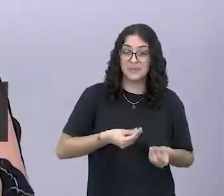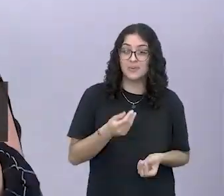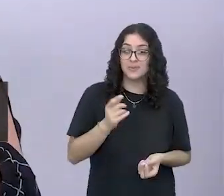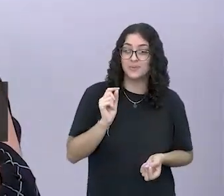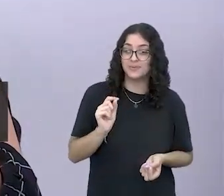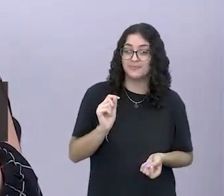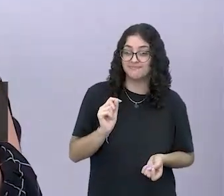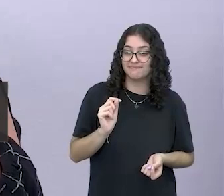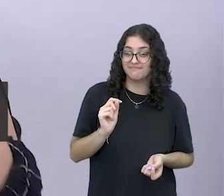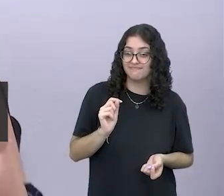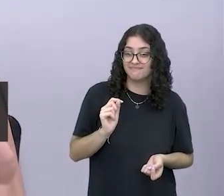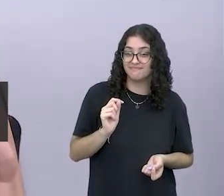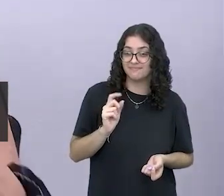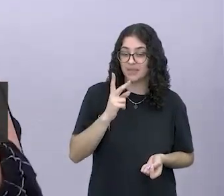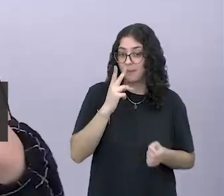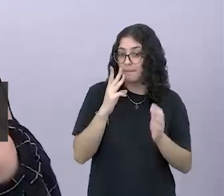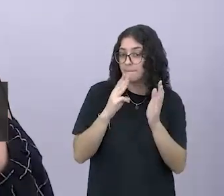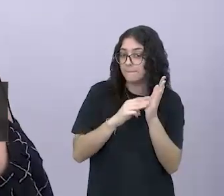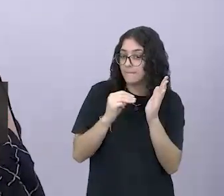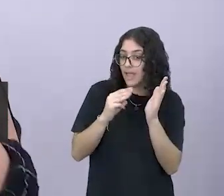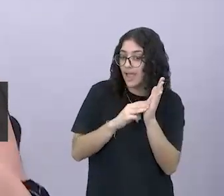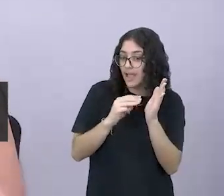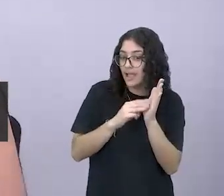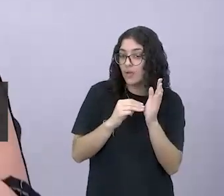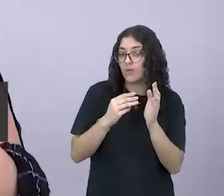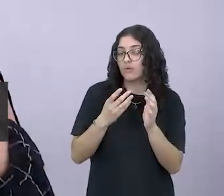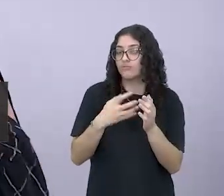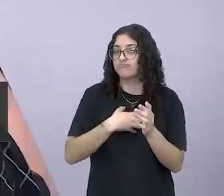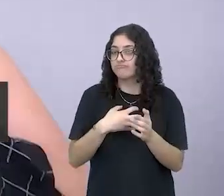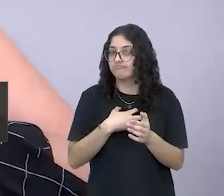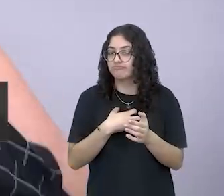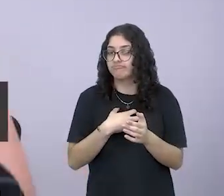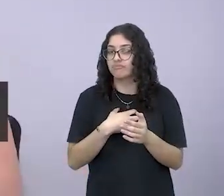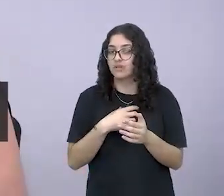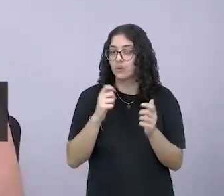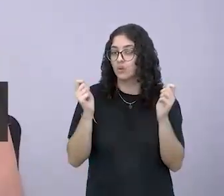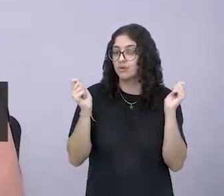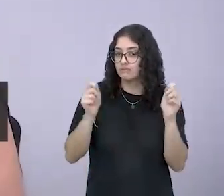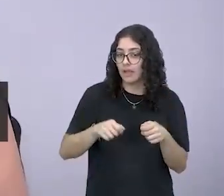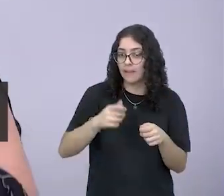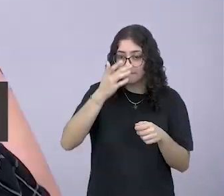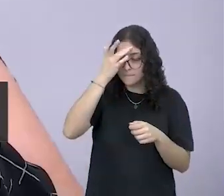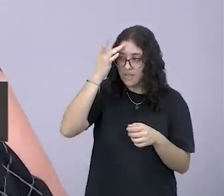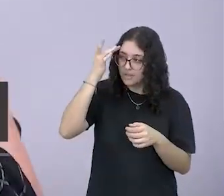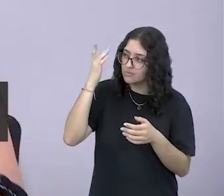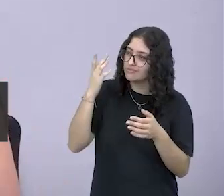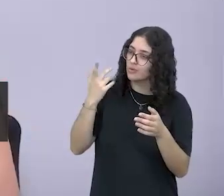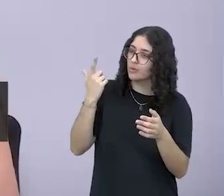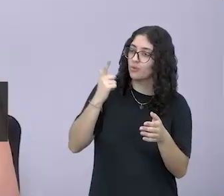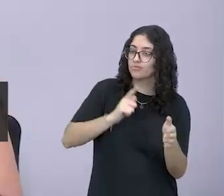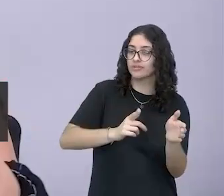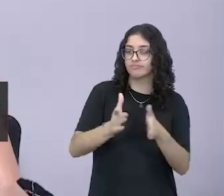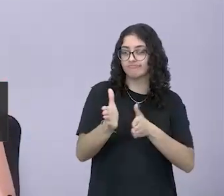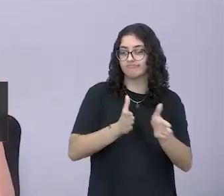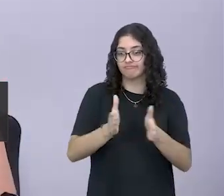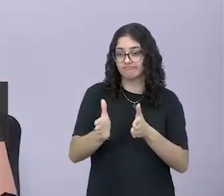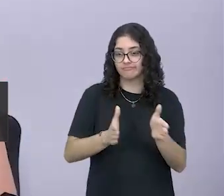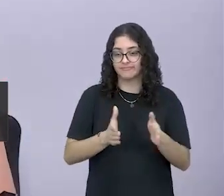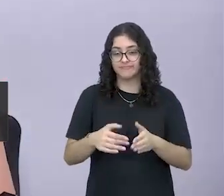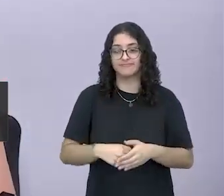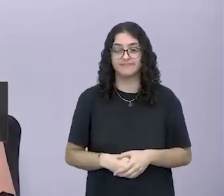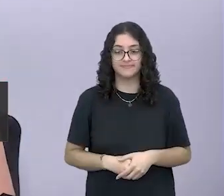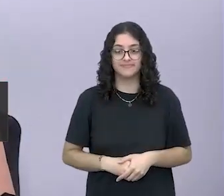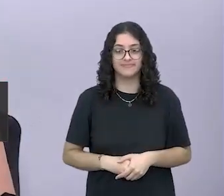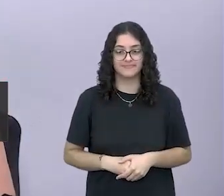pensar num método, num modo que abranja todo mundo, né? Favorece todo mundo. Então, quer falar um